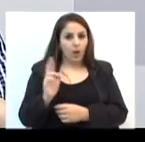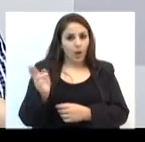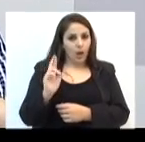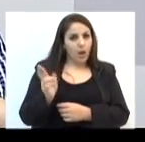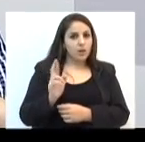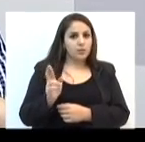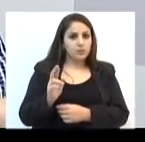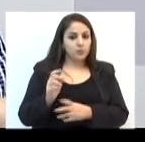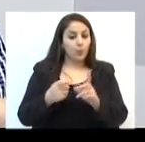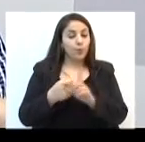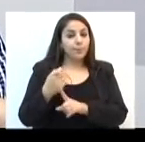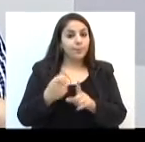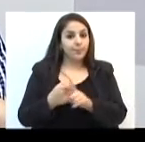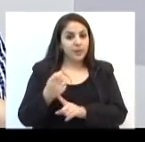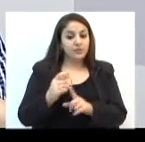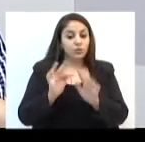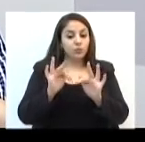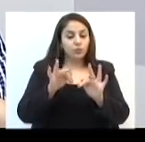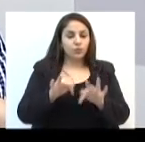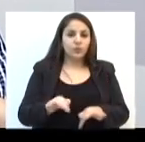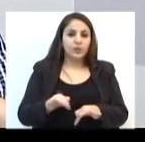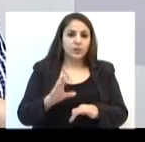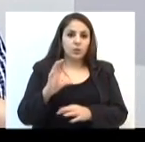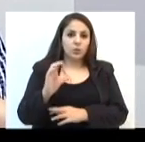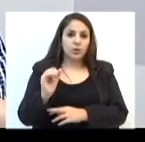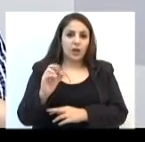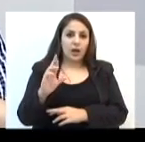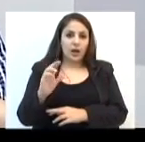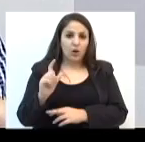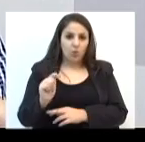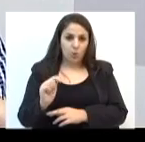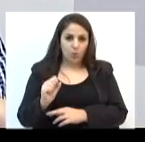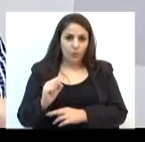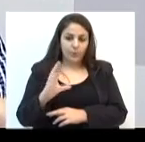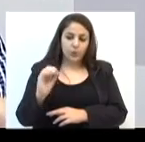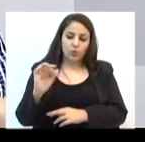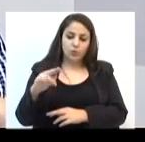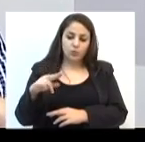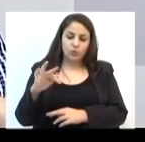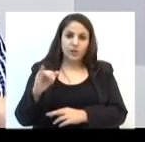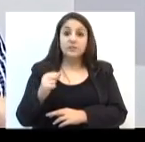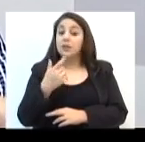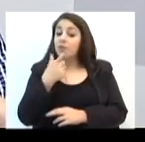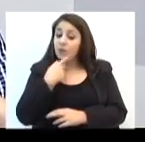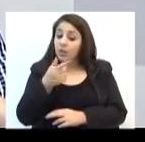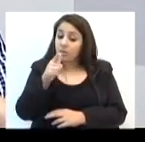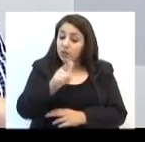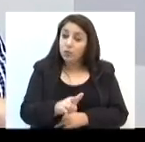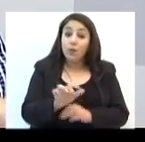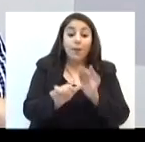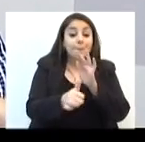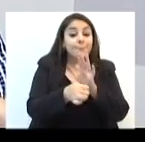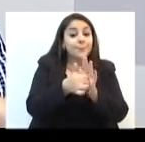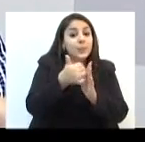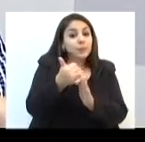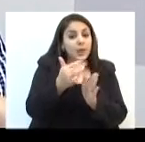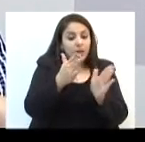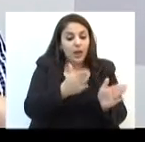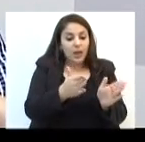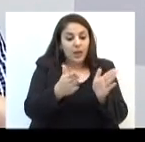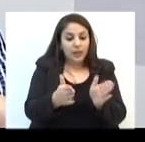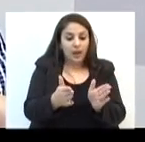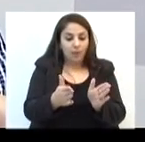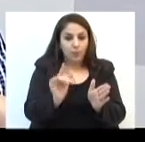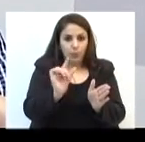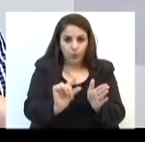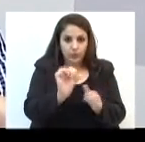extinção destes cargos de confiança. Eu repito, é a primeira etapa de uma mini reforma administrativa